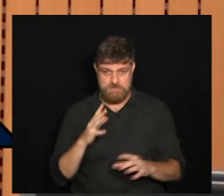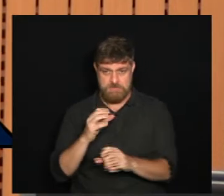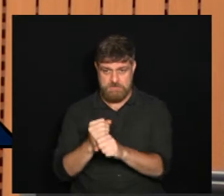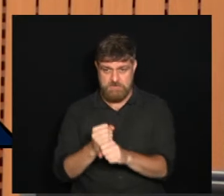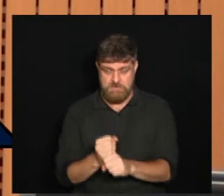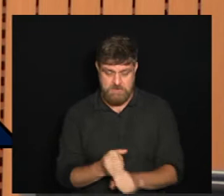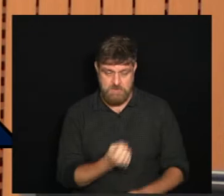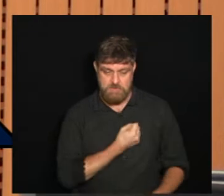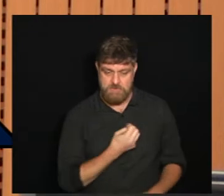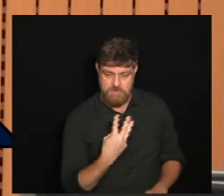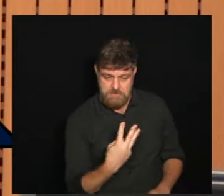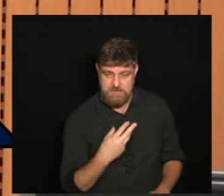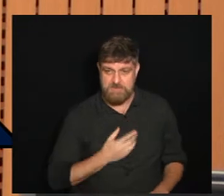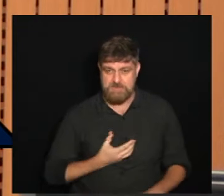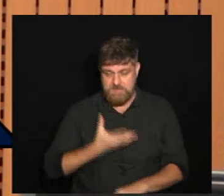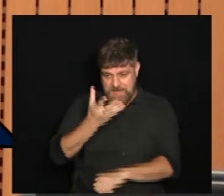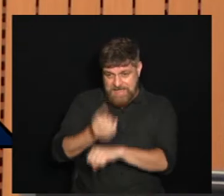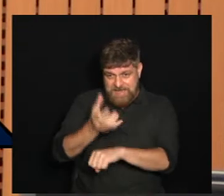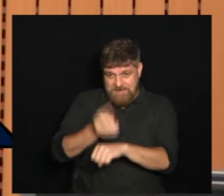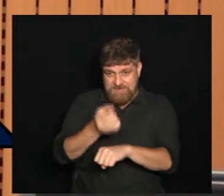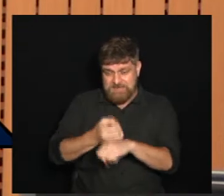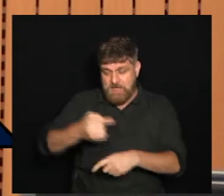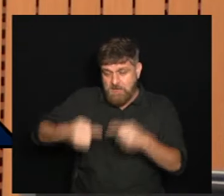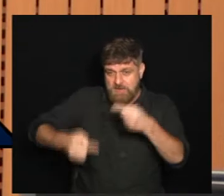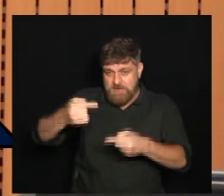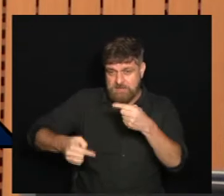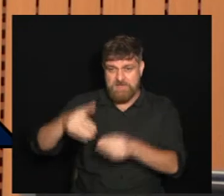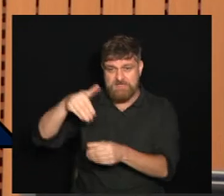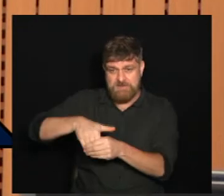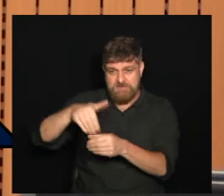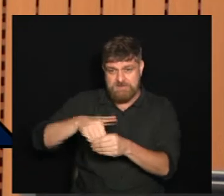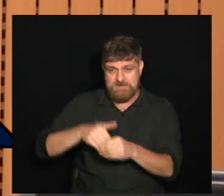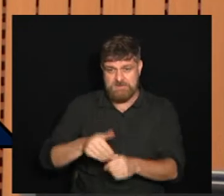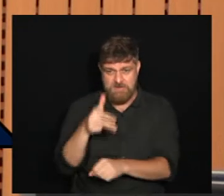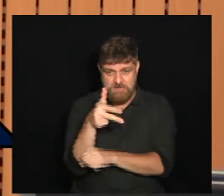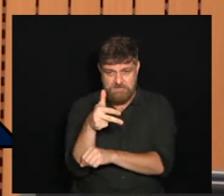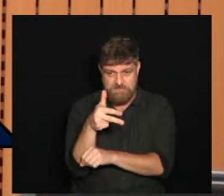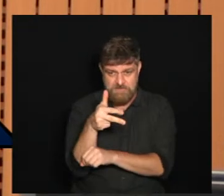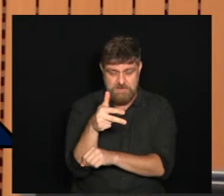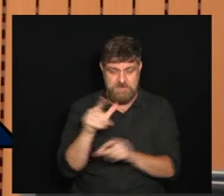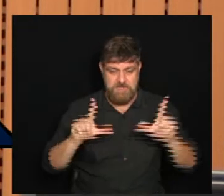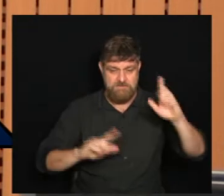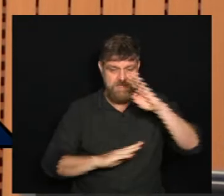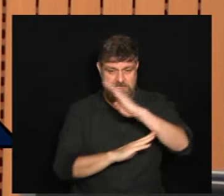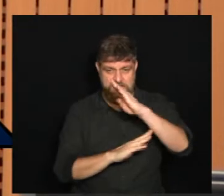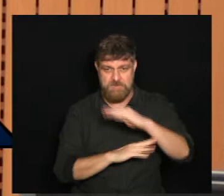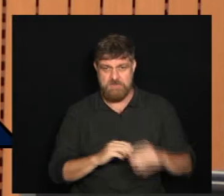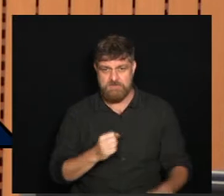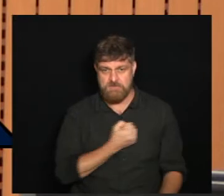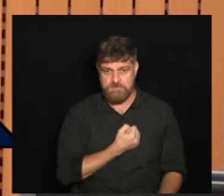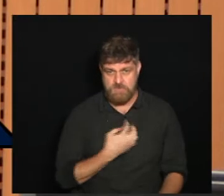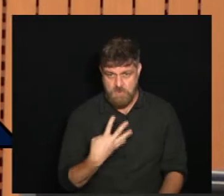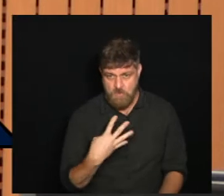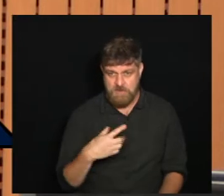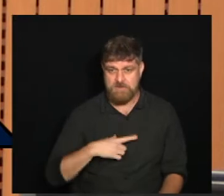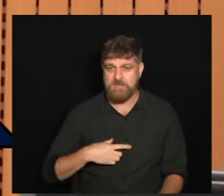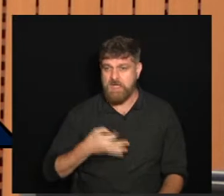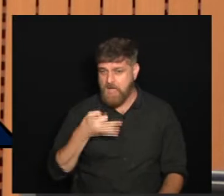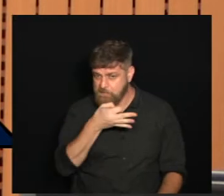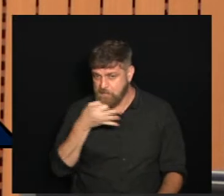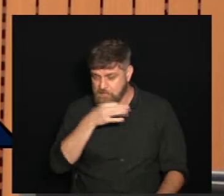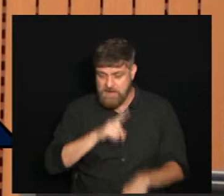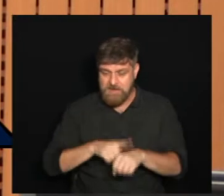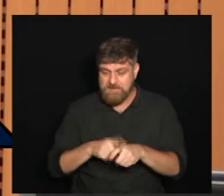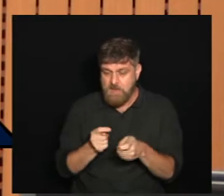3. Permitir a gravação da íntegra dos debates e votação através da TV Câmara. 4. Possibilitar a concessão da palavra e o controle do